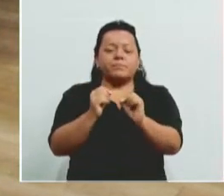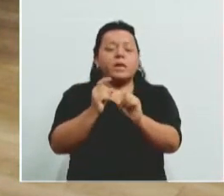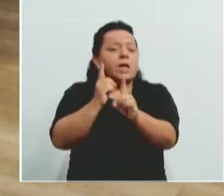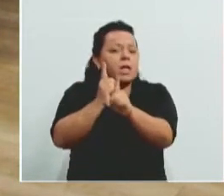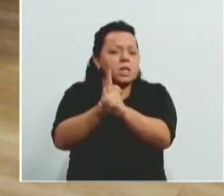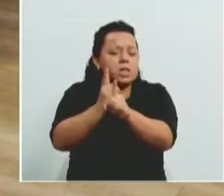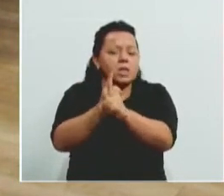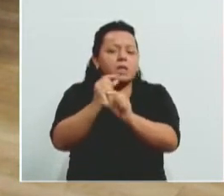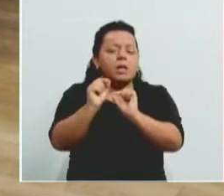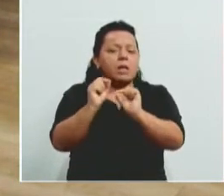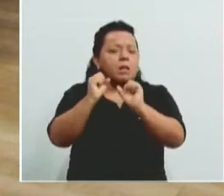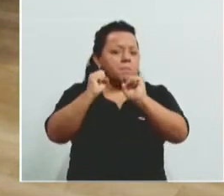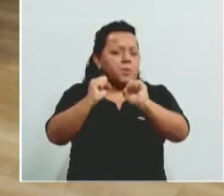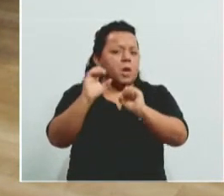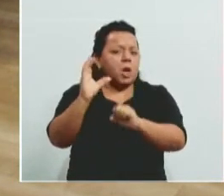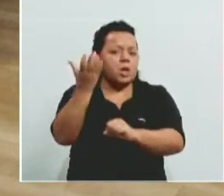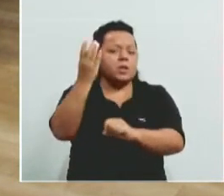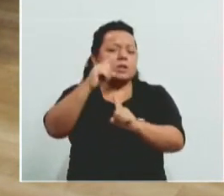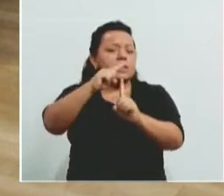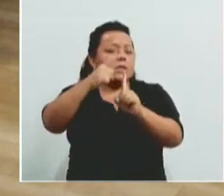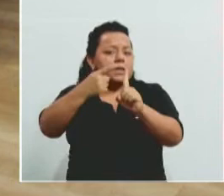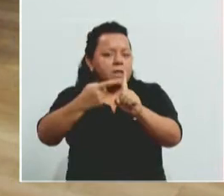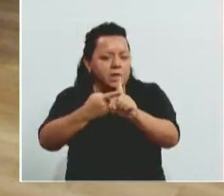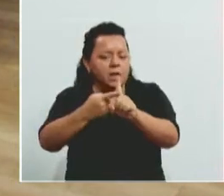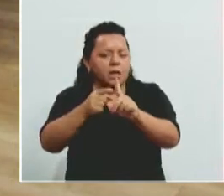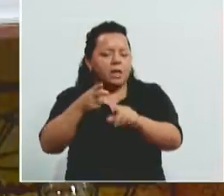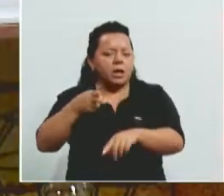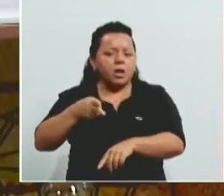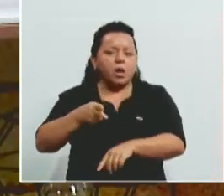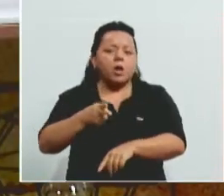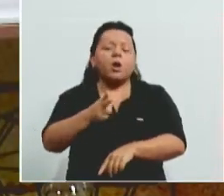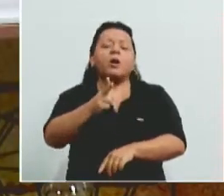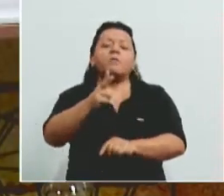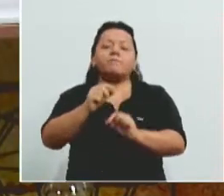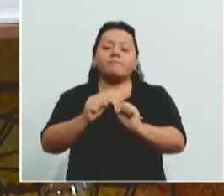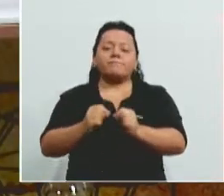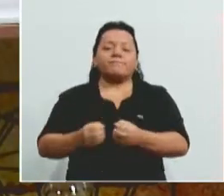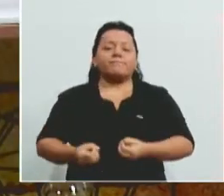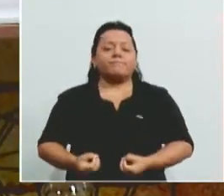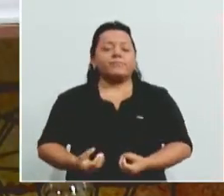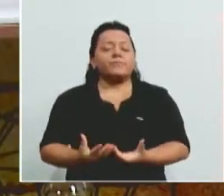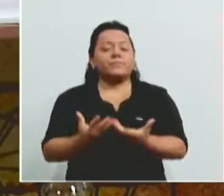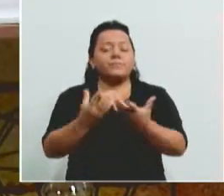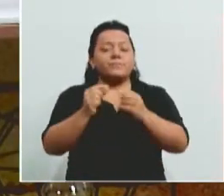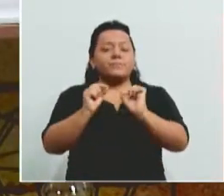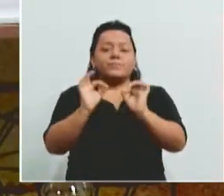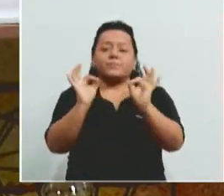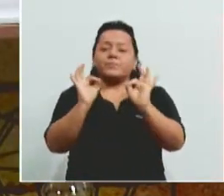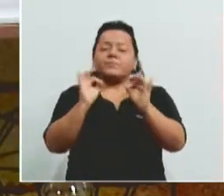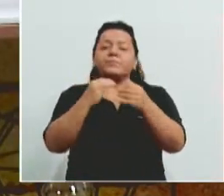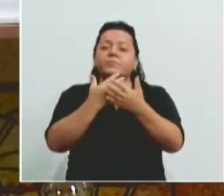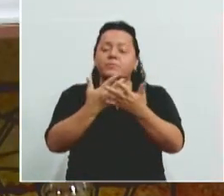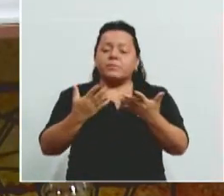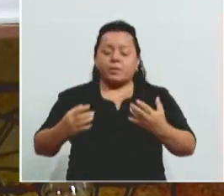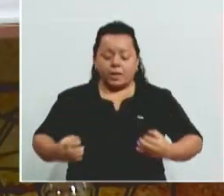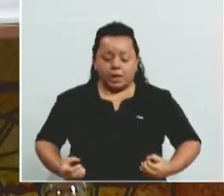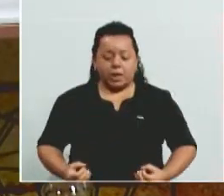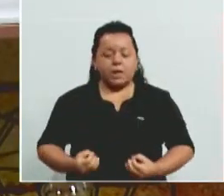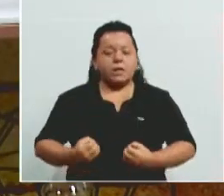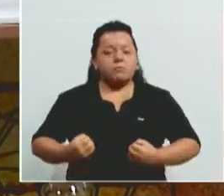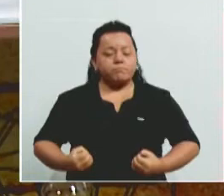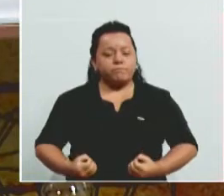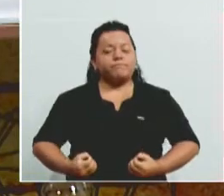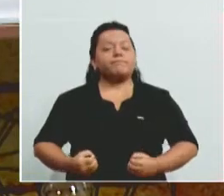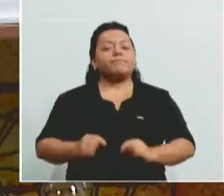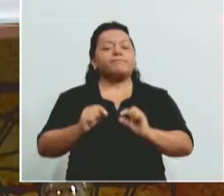pode engravidar? Ela continua fértil? Continua fértil. Se ela não tiver obstrução das tubas uterinas, se ela não